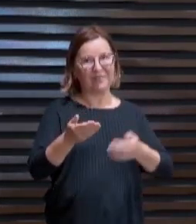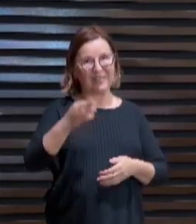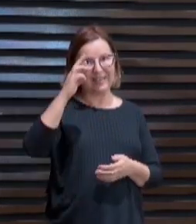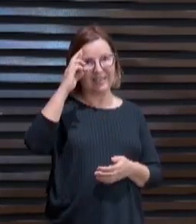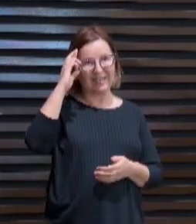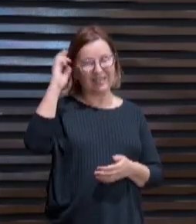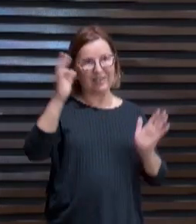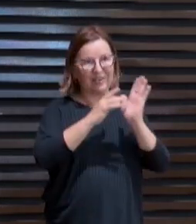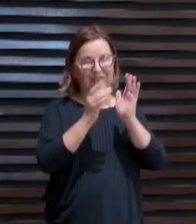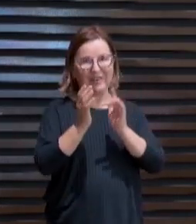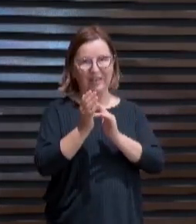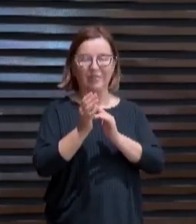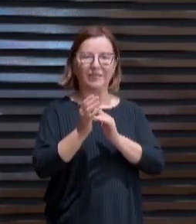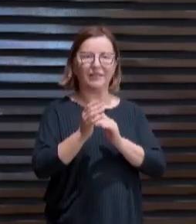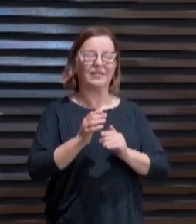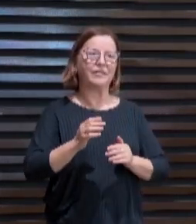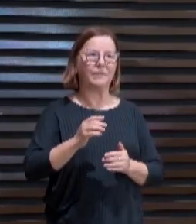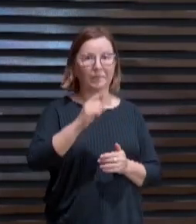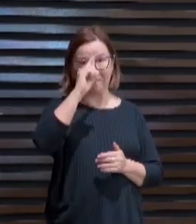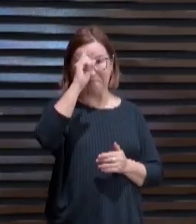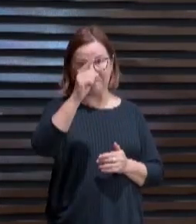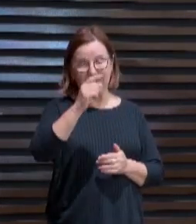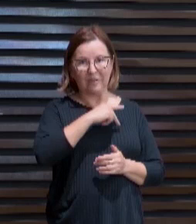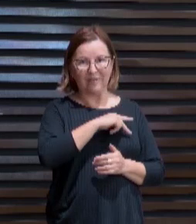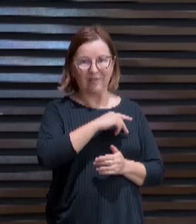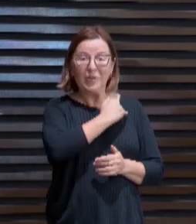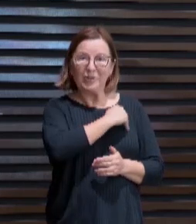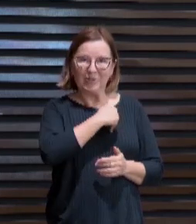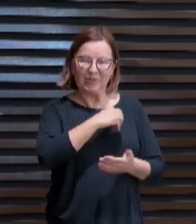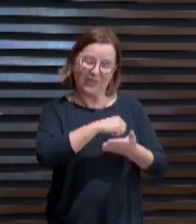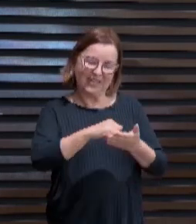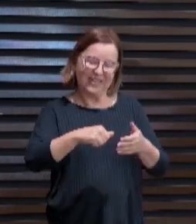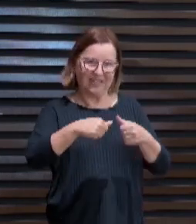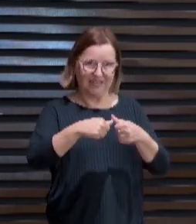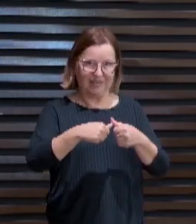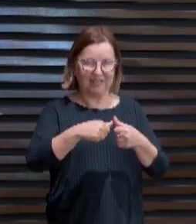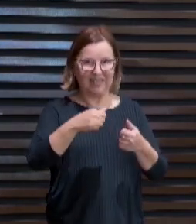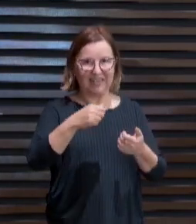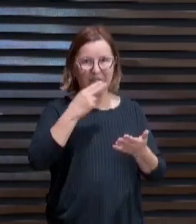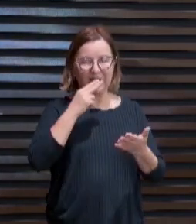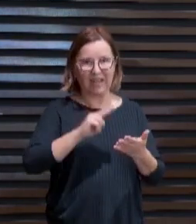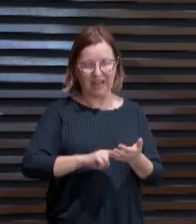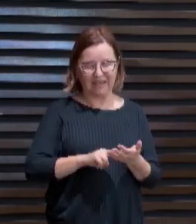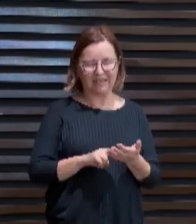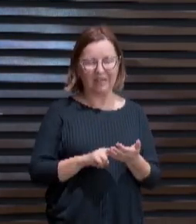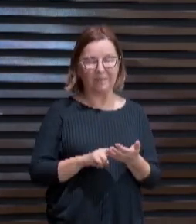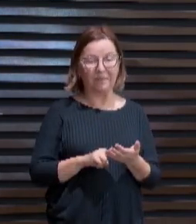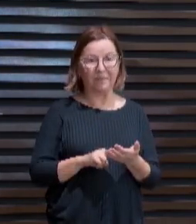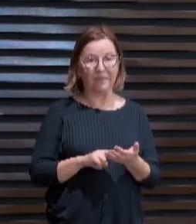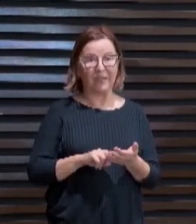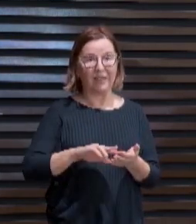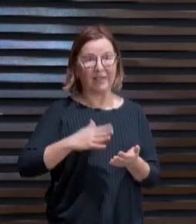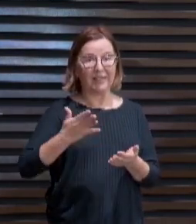para Esmirna, e assim como para todas as outras, ele pega, irmãos, características da igreja local, características da